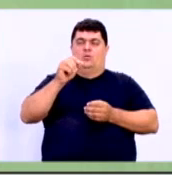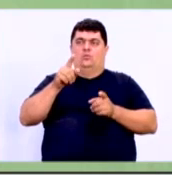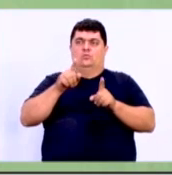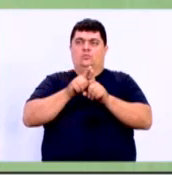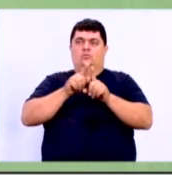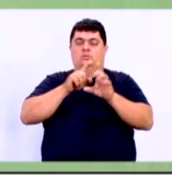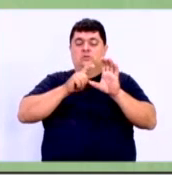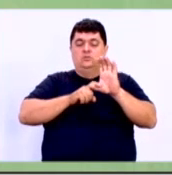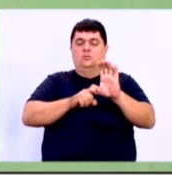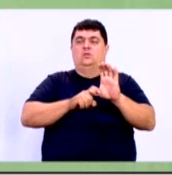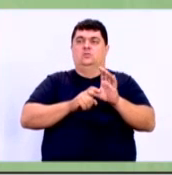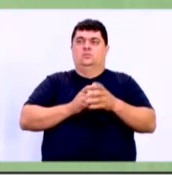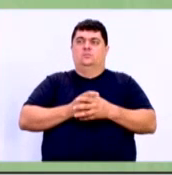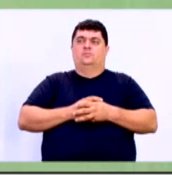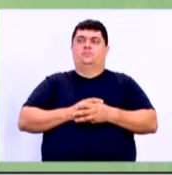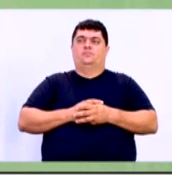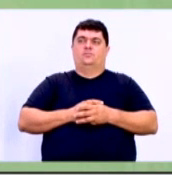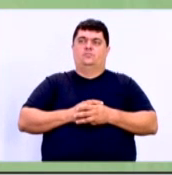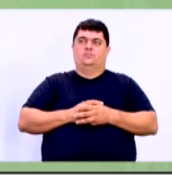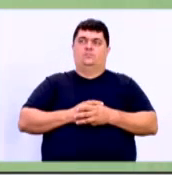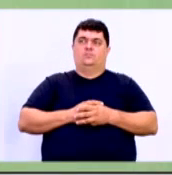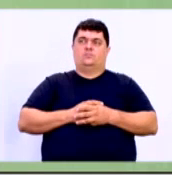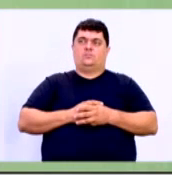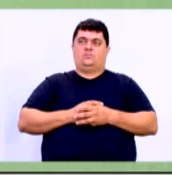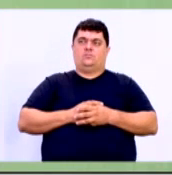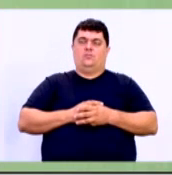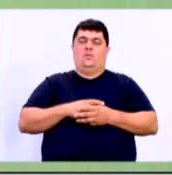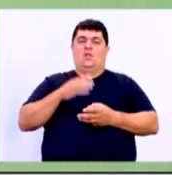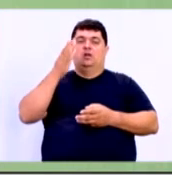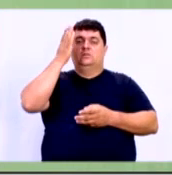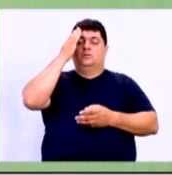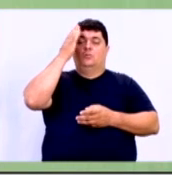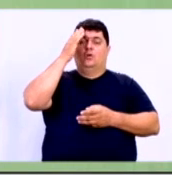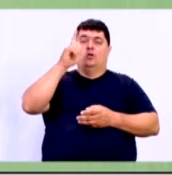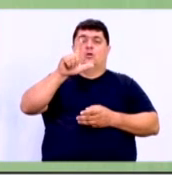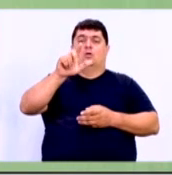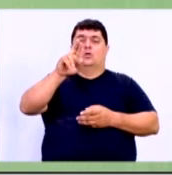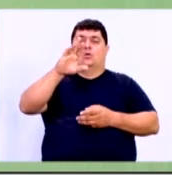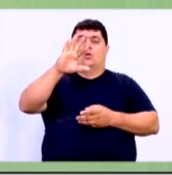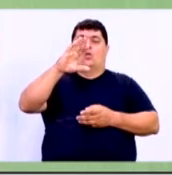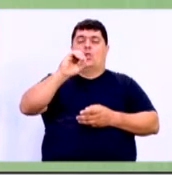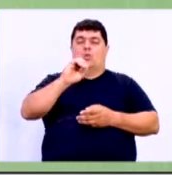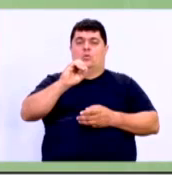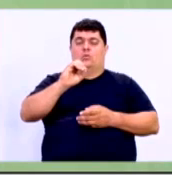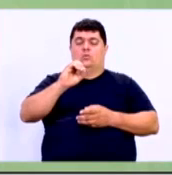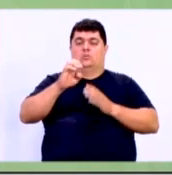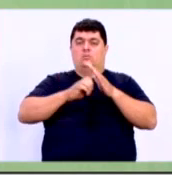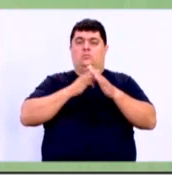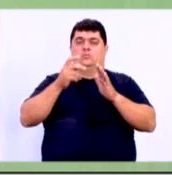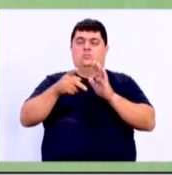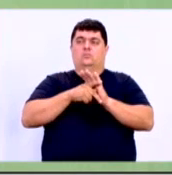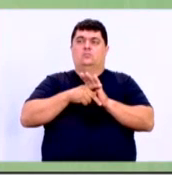despesa. Agora eu quero ver o lucro dessa empresa. O que eu faço?